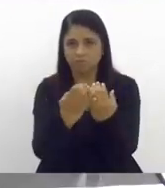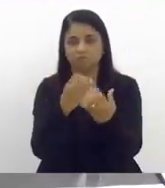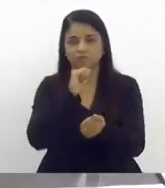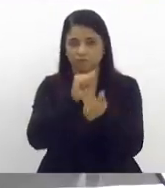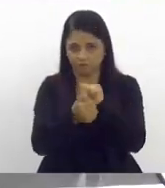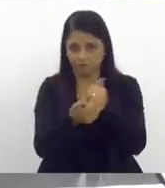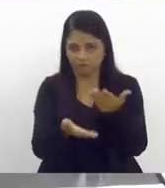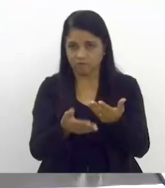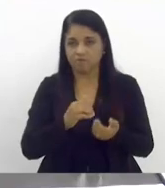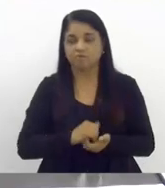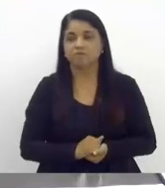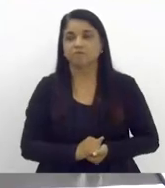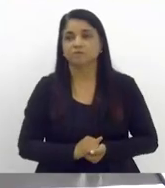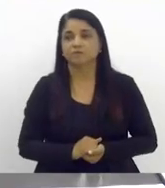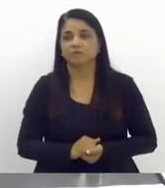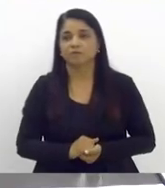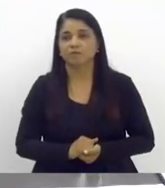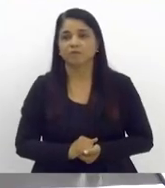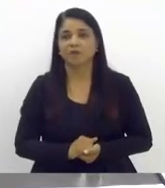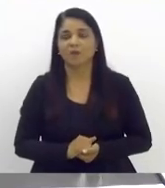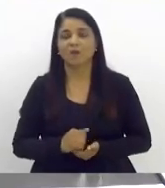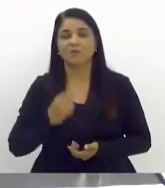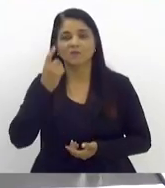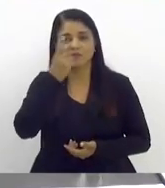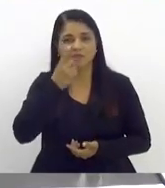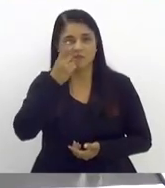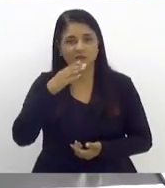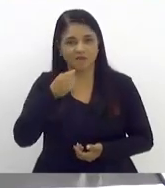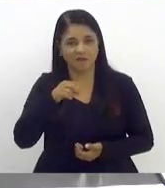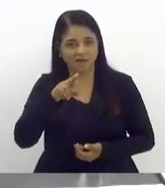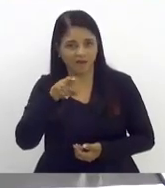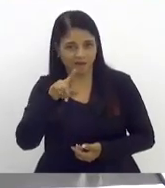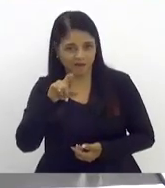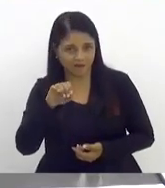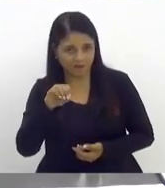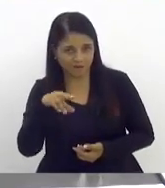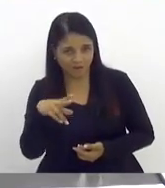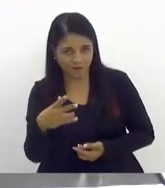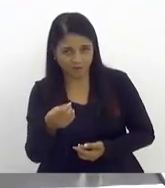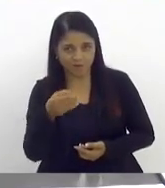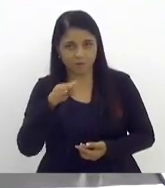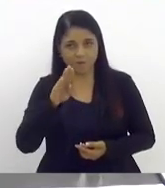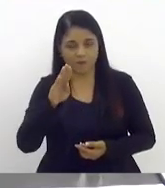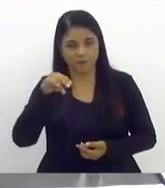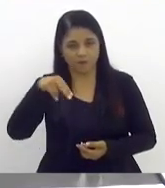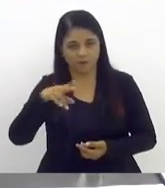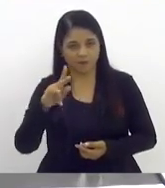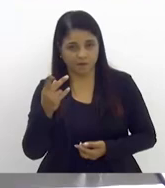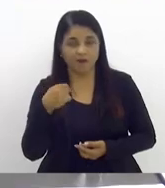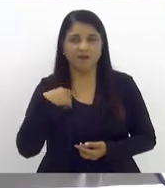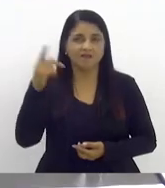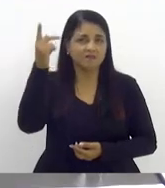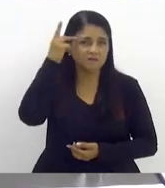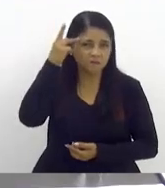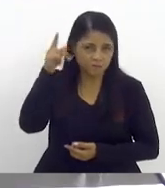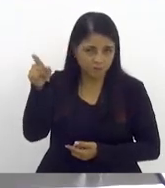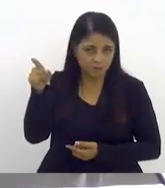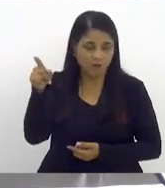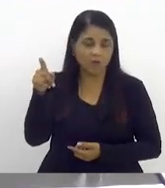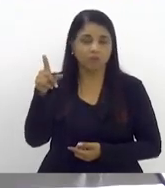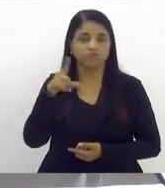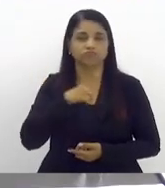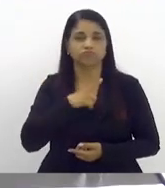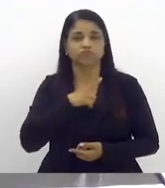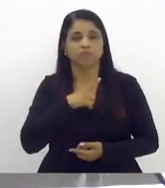Discussão, deputado Carlinhos BNH. A importância é ter um fato para colocar, que em São Paulo houve um caso da morte de